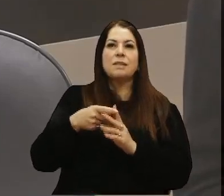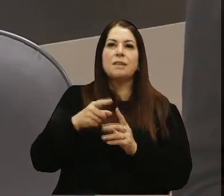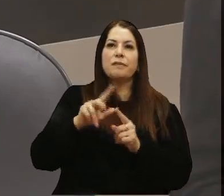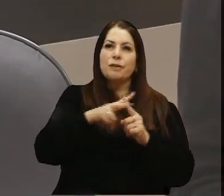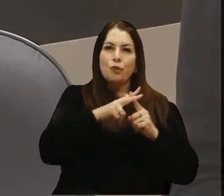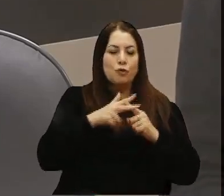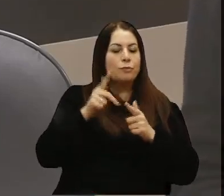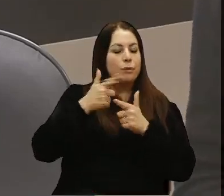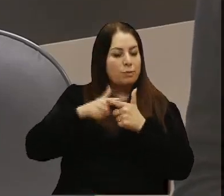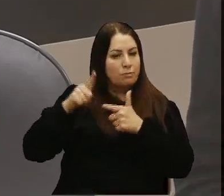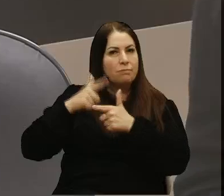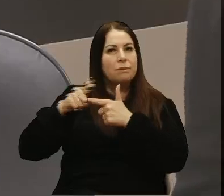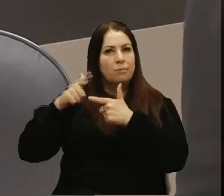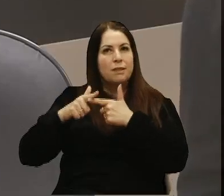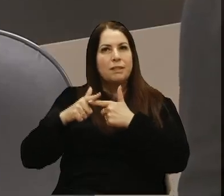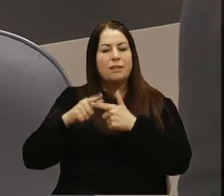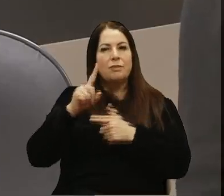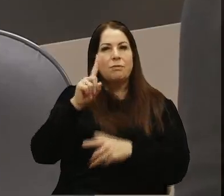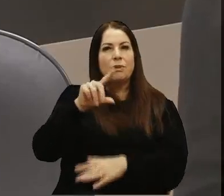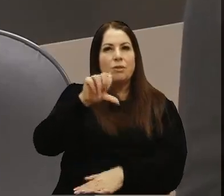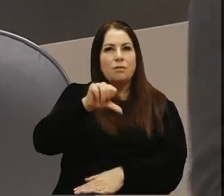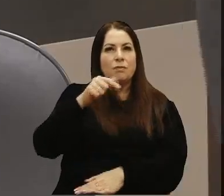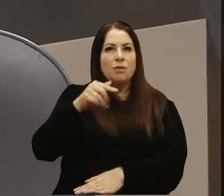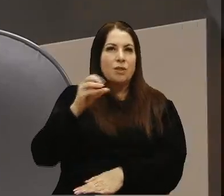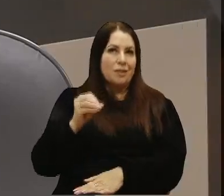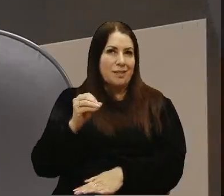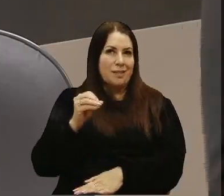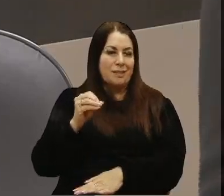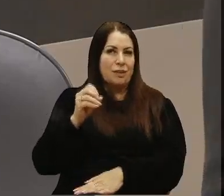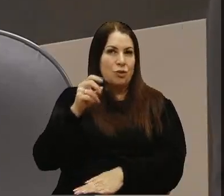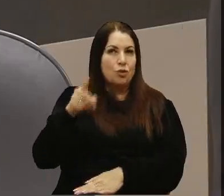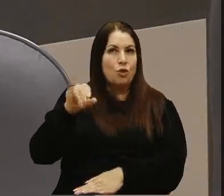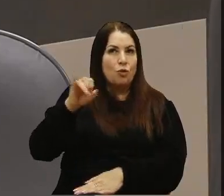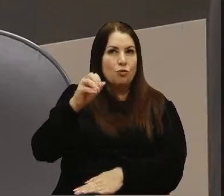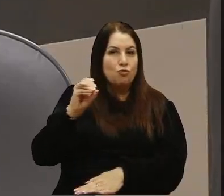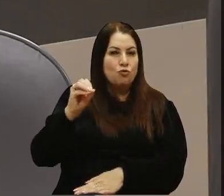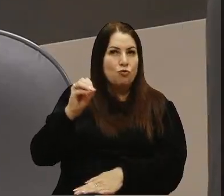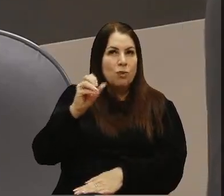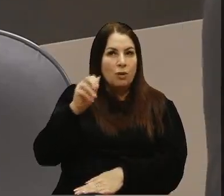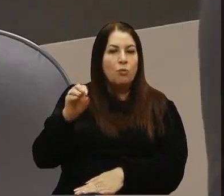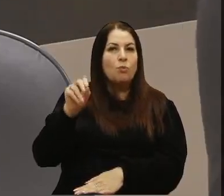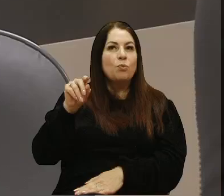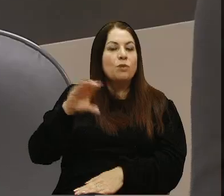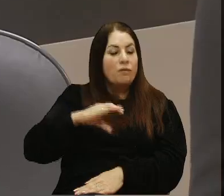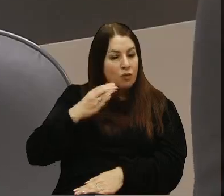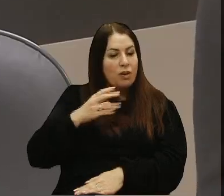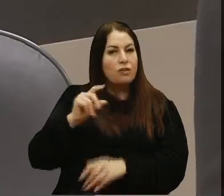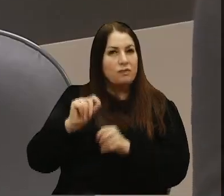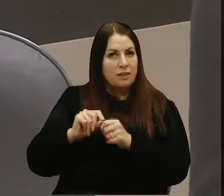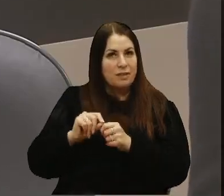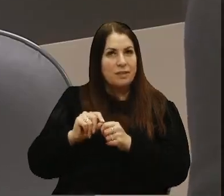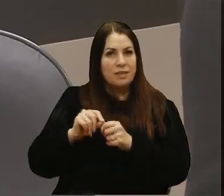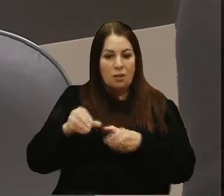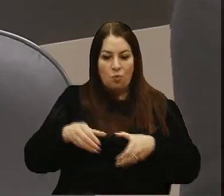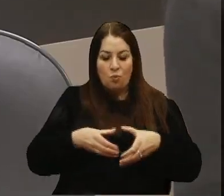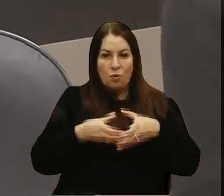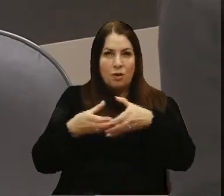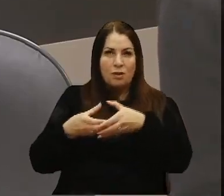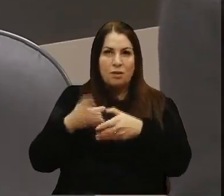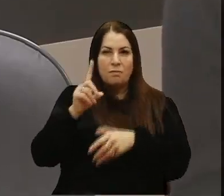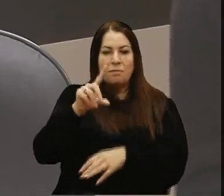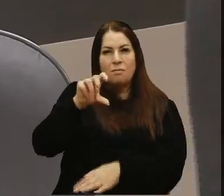corrigindo um problema, vereador Cláudio, de 1970, que só o João Wes teve a coragem de fazer. Então, esses canos eram da data